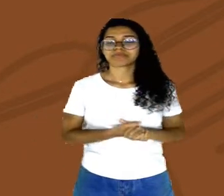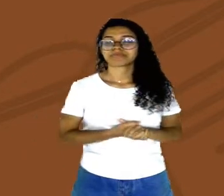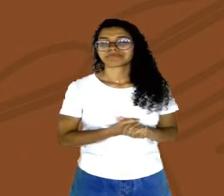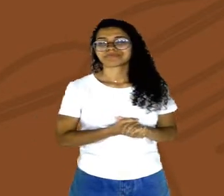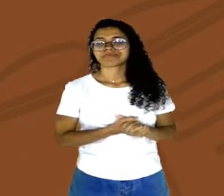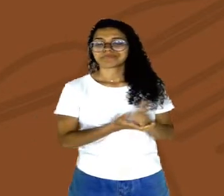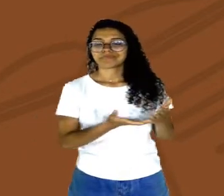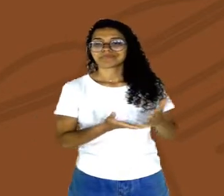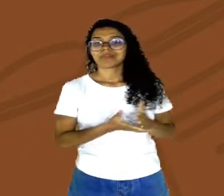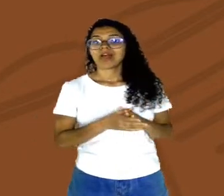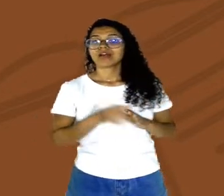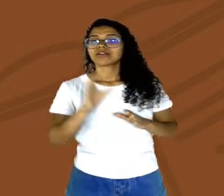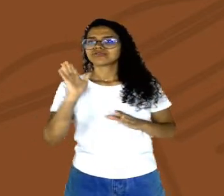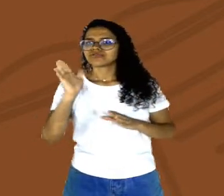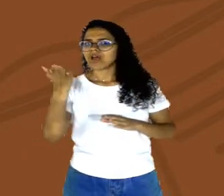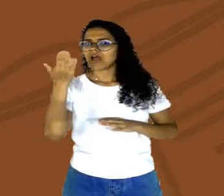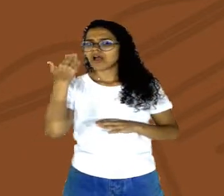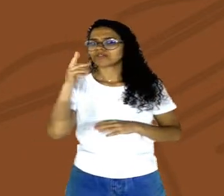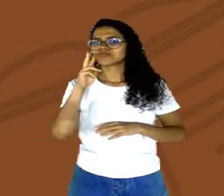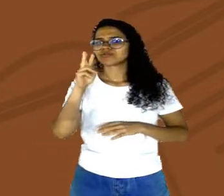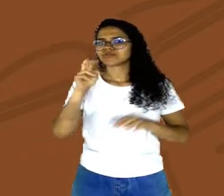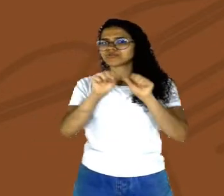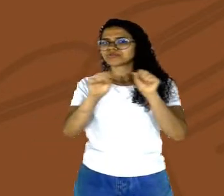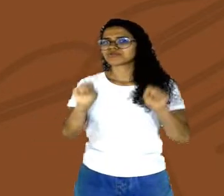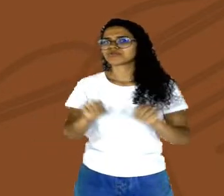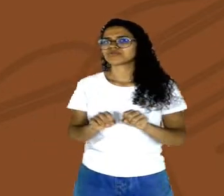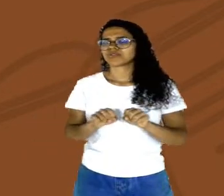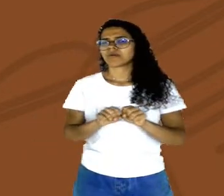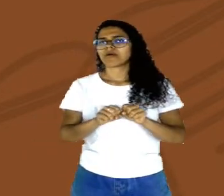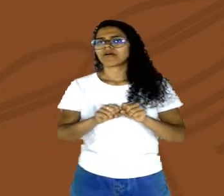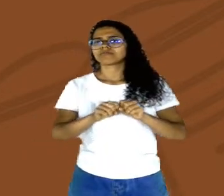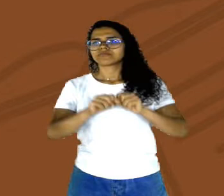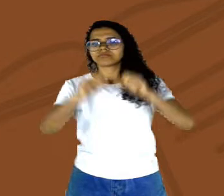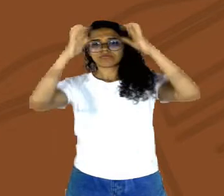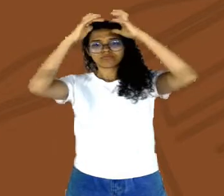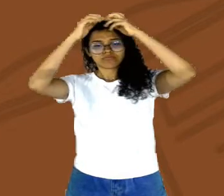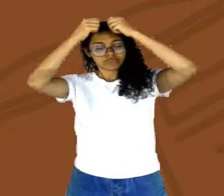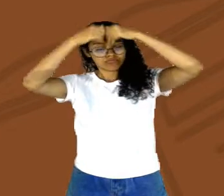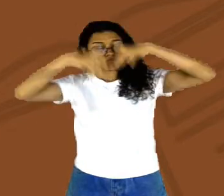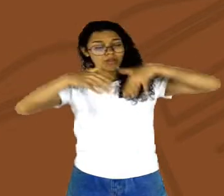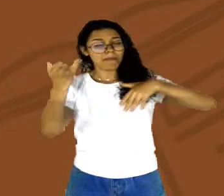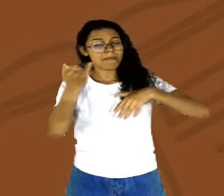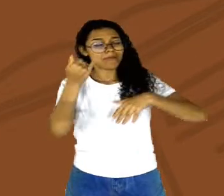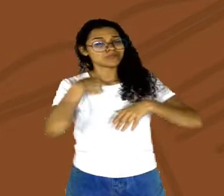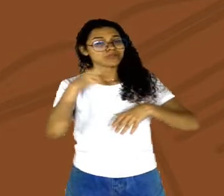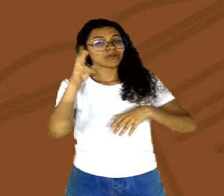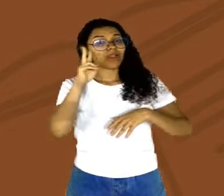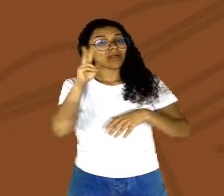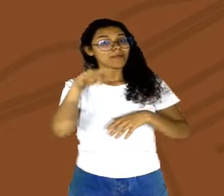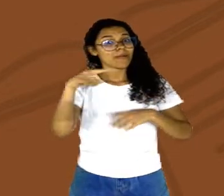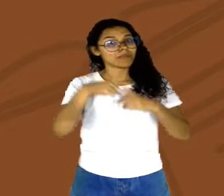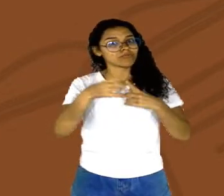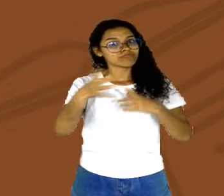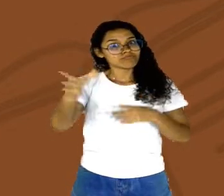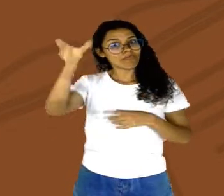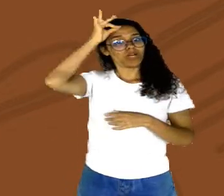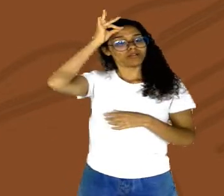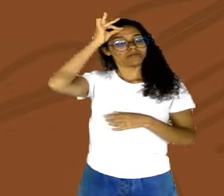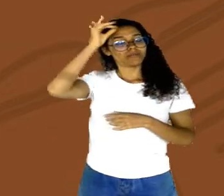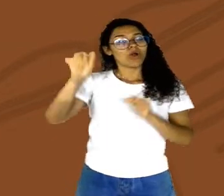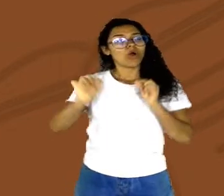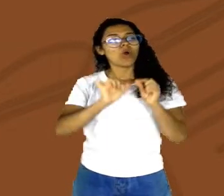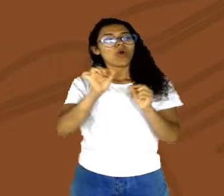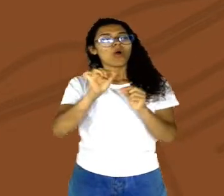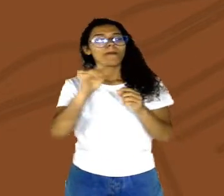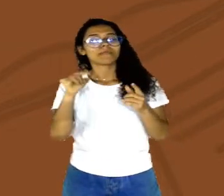já vimos, e é importante eu repetir para que a gente possa fixar em nossa mente, que ele tem a função de